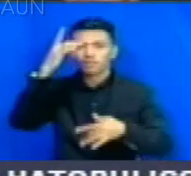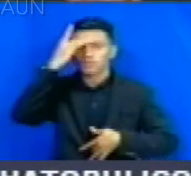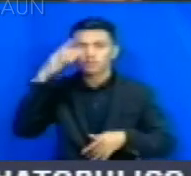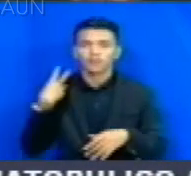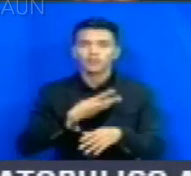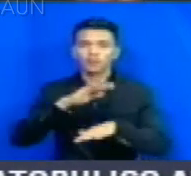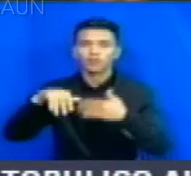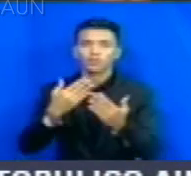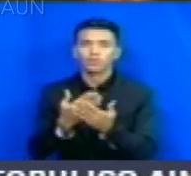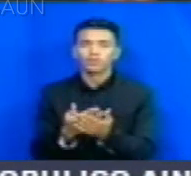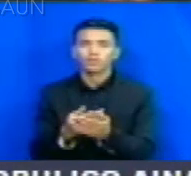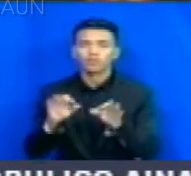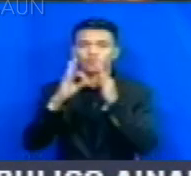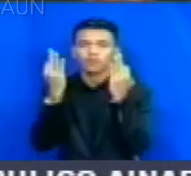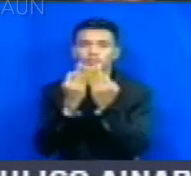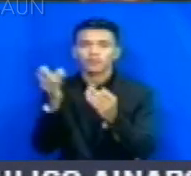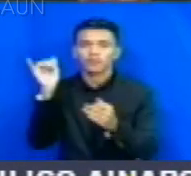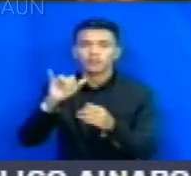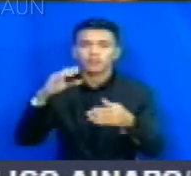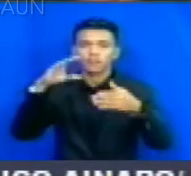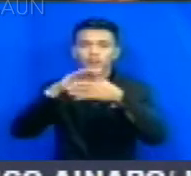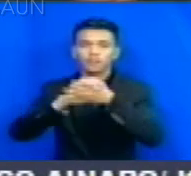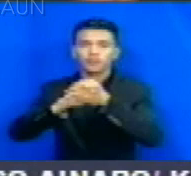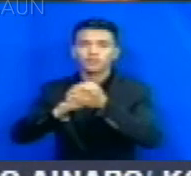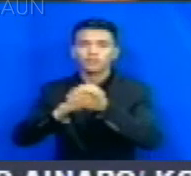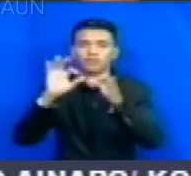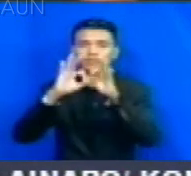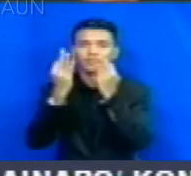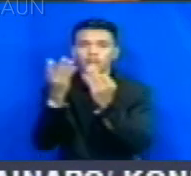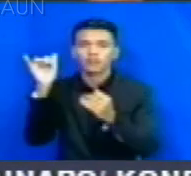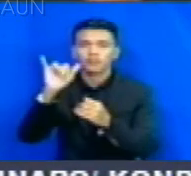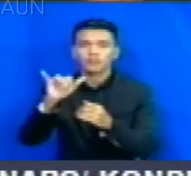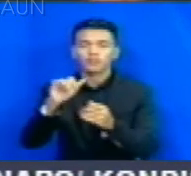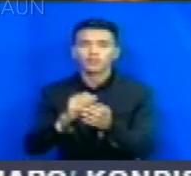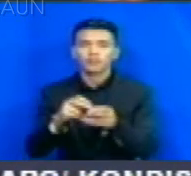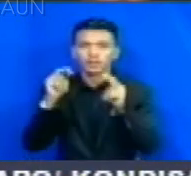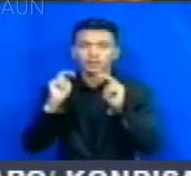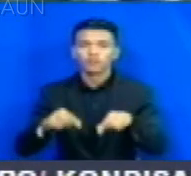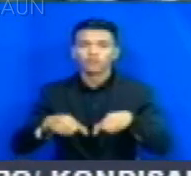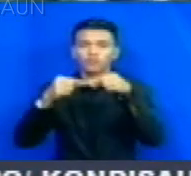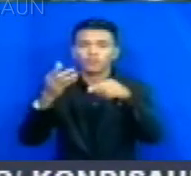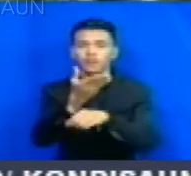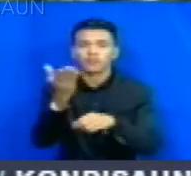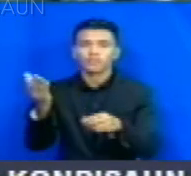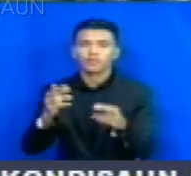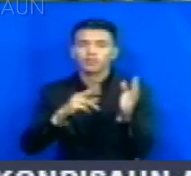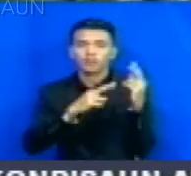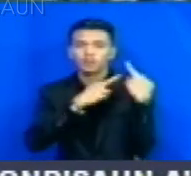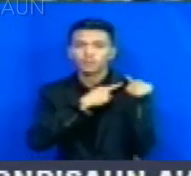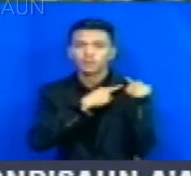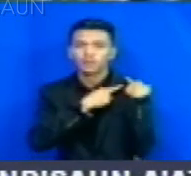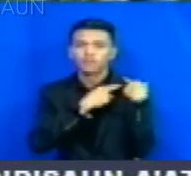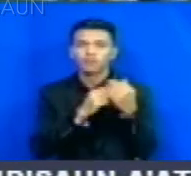utu, fopo merece família sira, ba parabéns para família sira, nebe, merece do nebe ta fopa sira. Promovido